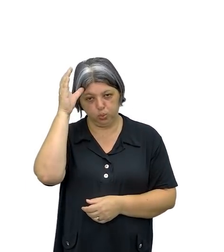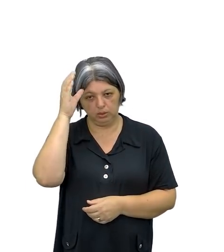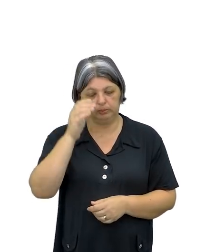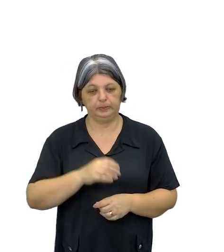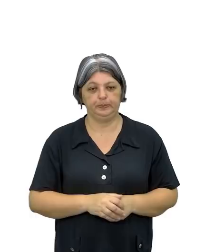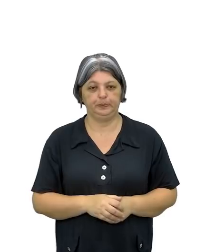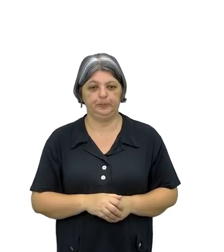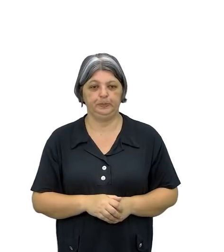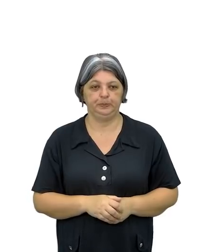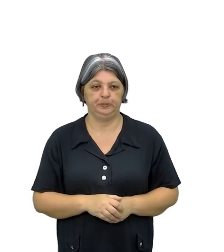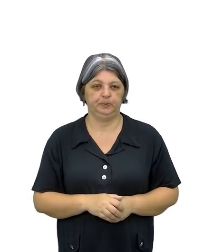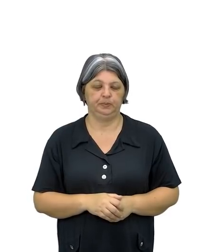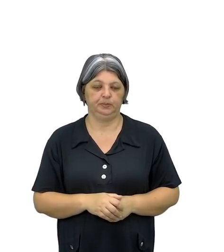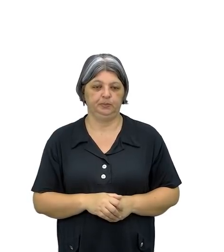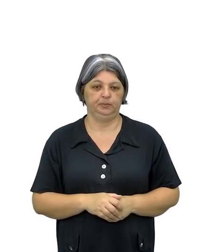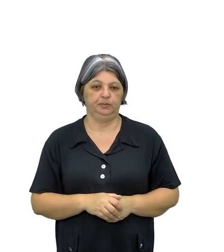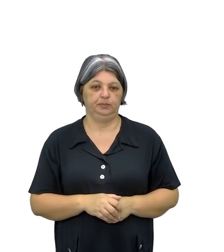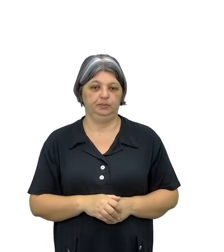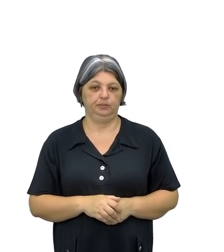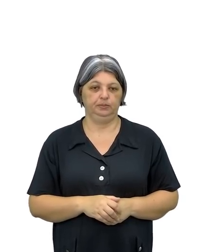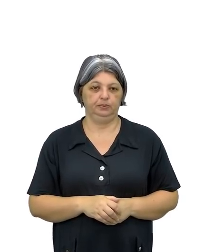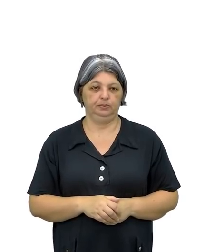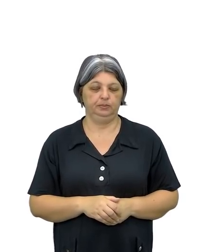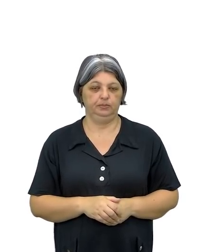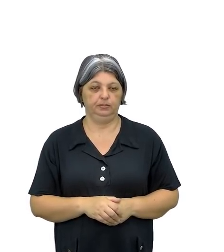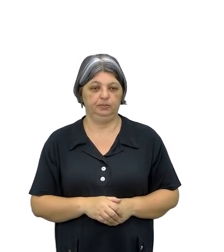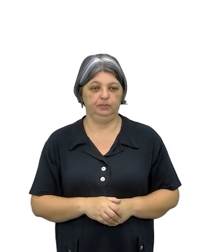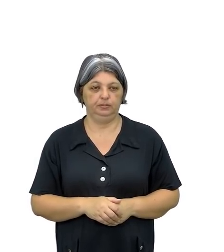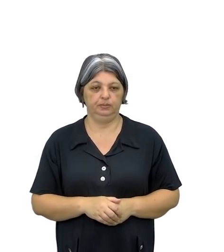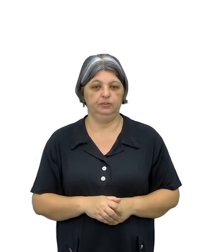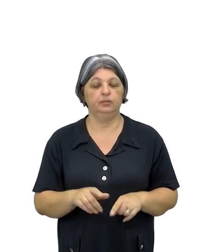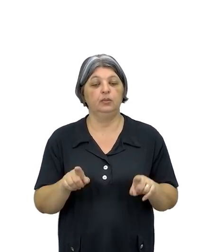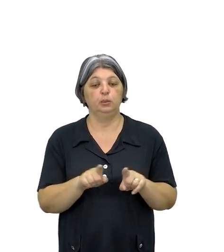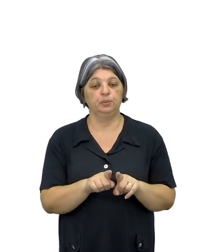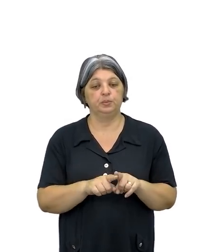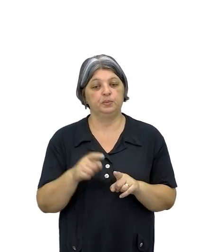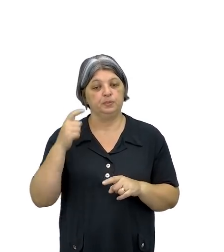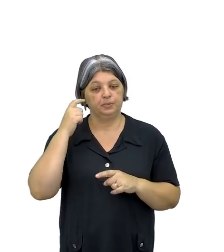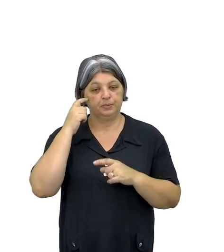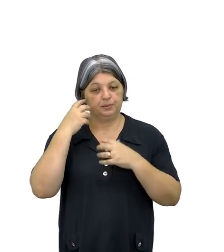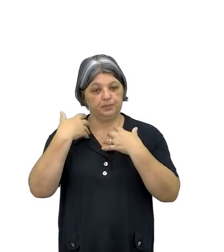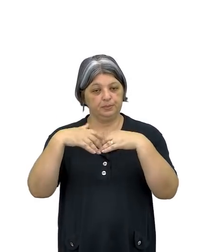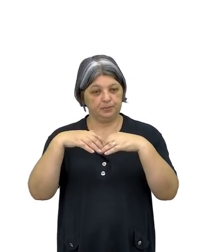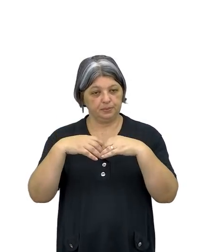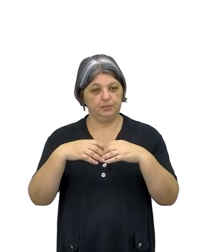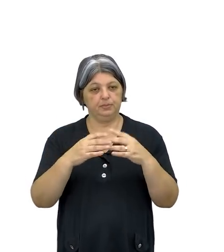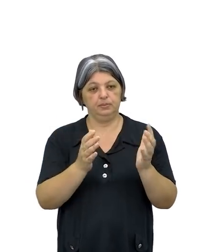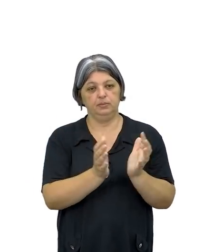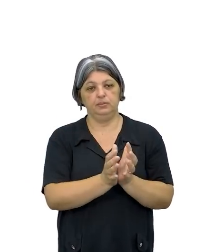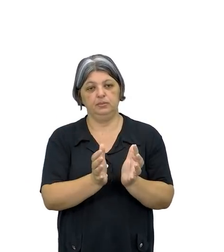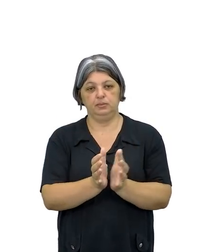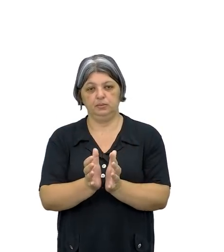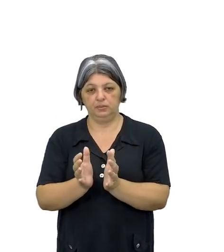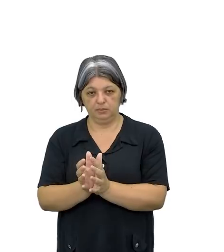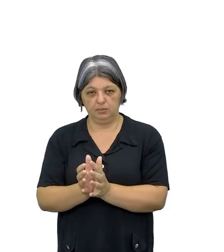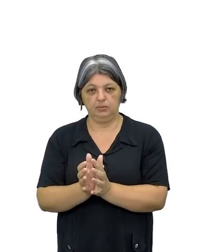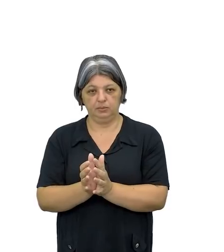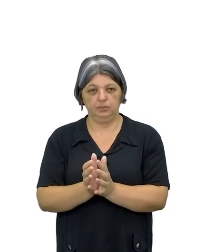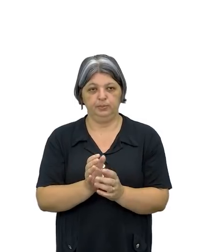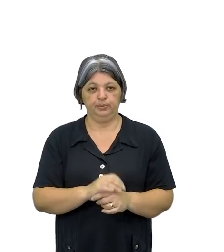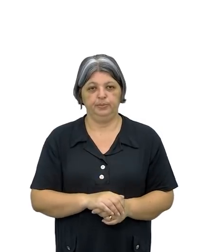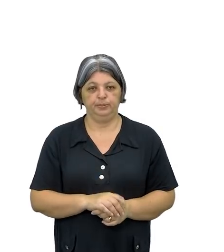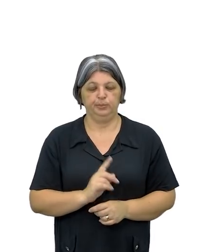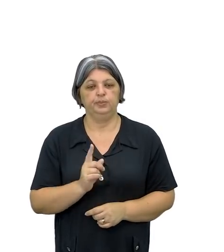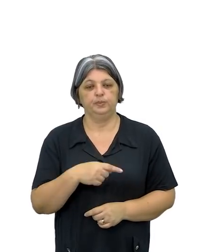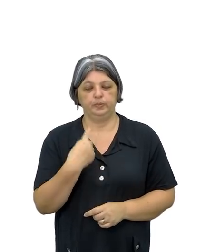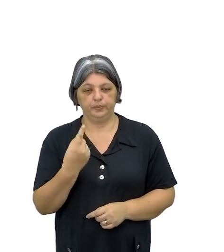em defasagem, tá bom? Aqui, vamos refletir um pouquinho sobre agrupamentos produtivos, né, nós trabalhamos muito,